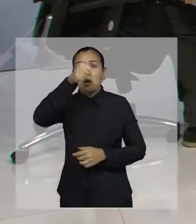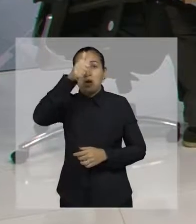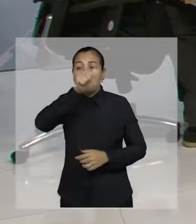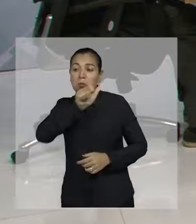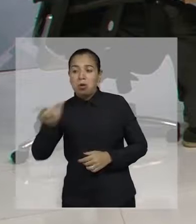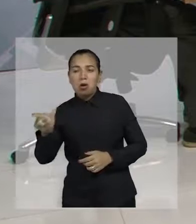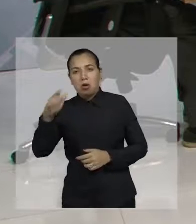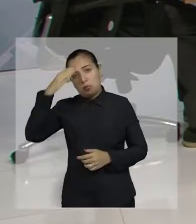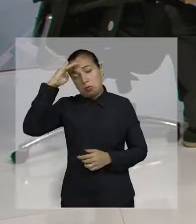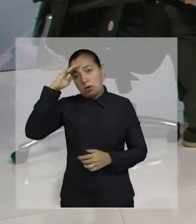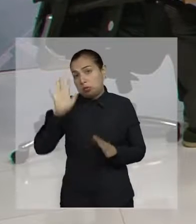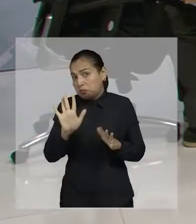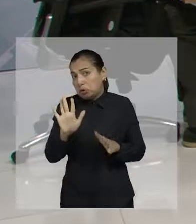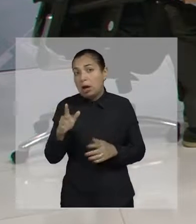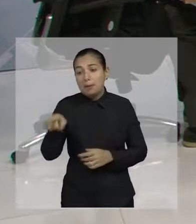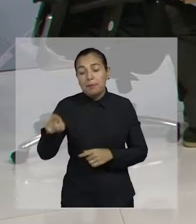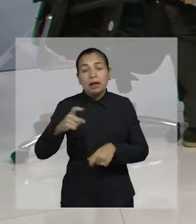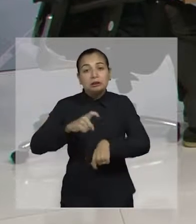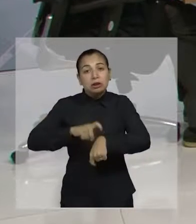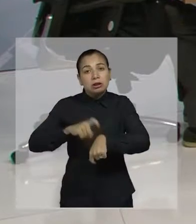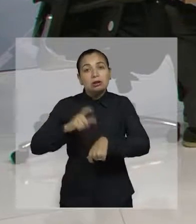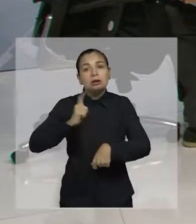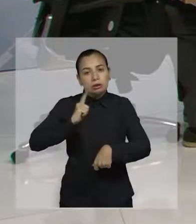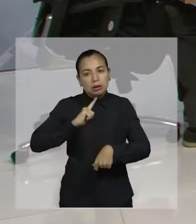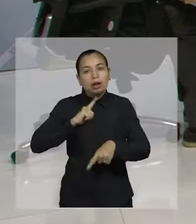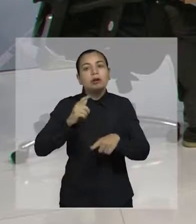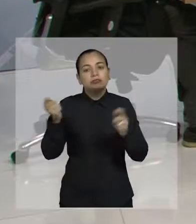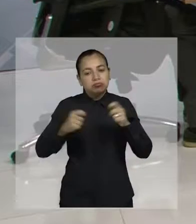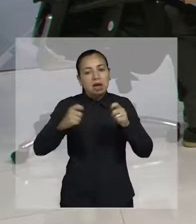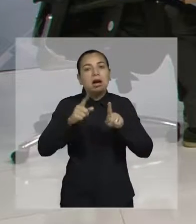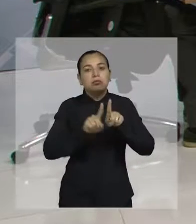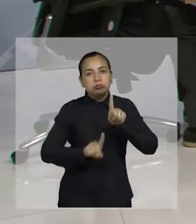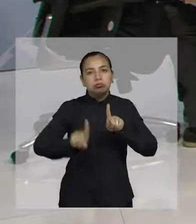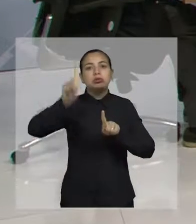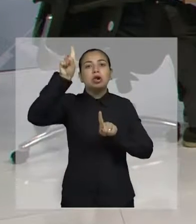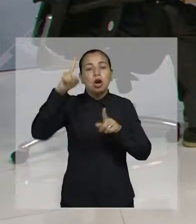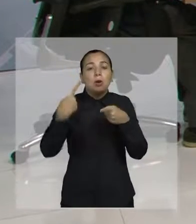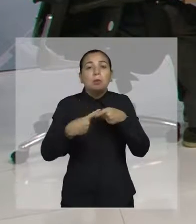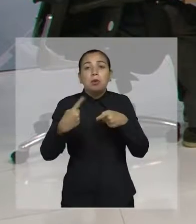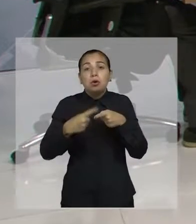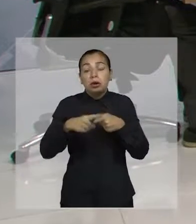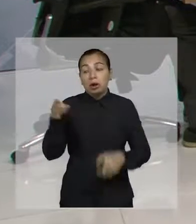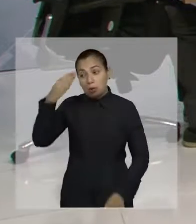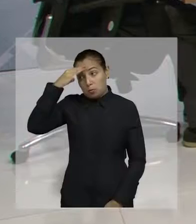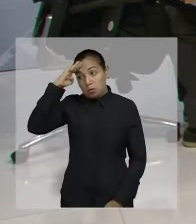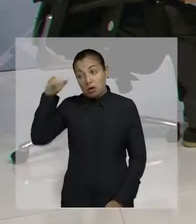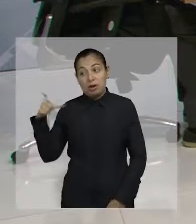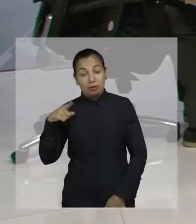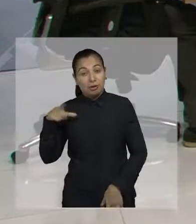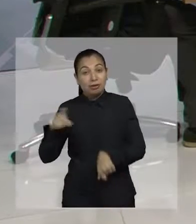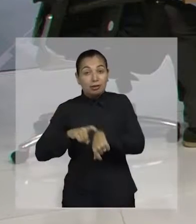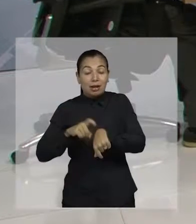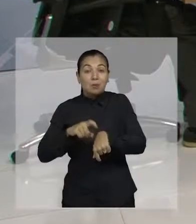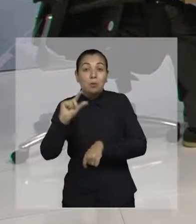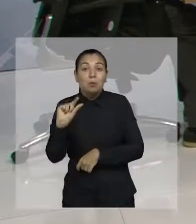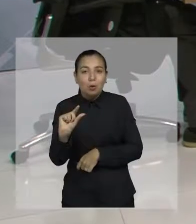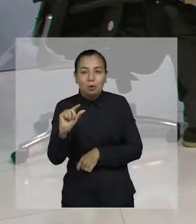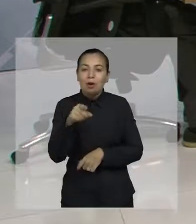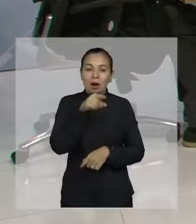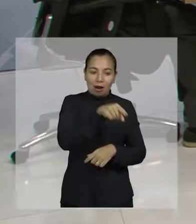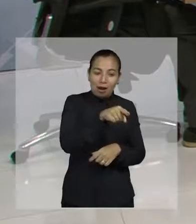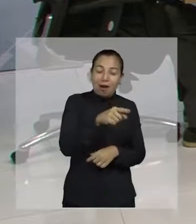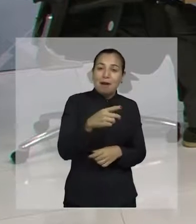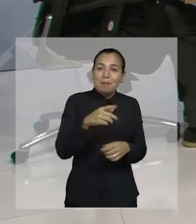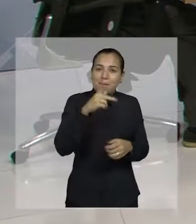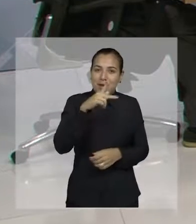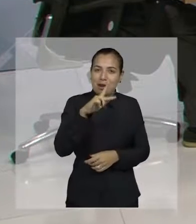que a probabilidade é maior dele ultrapassar o Bolsonaro, que tem pouquíssimo tempo de televisão, do que ele não conseguir fazer isso.